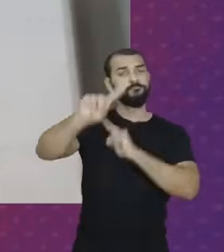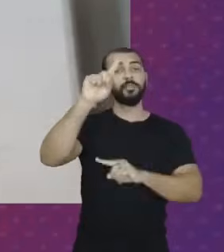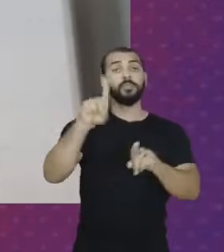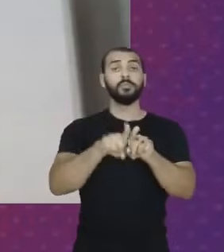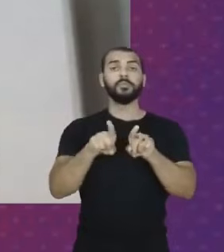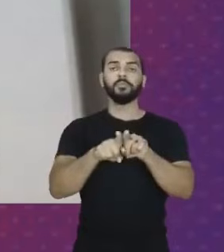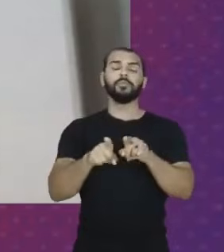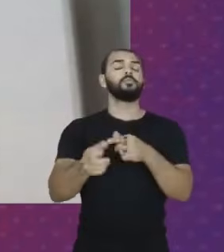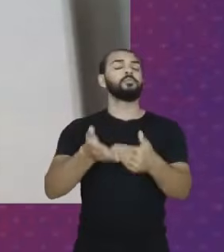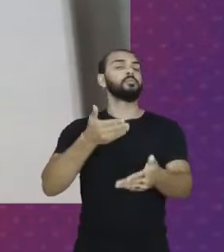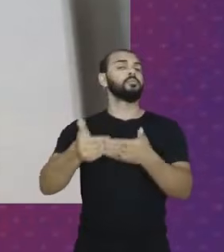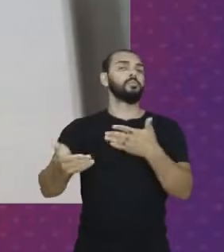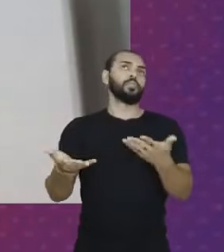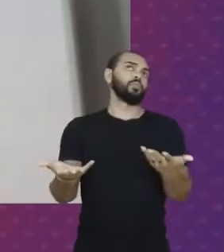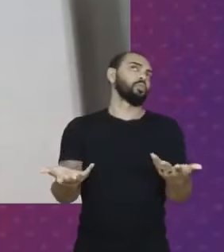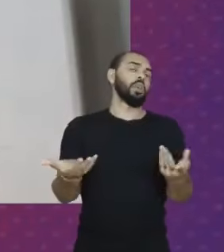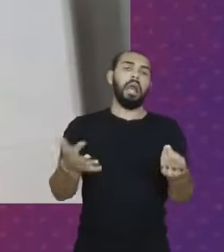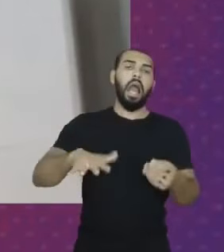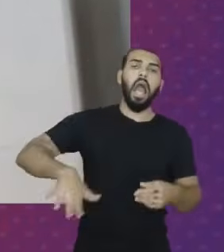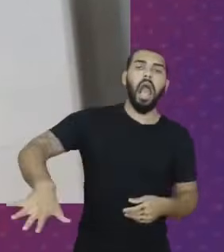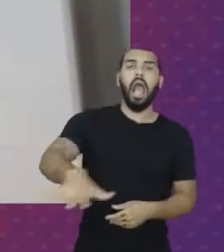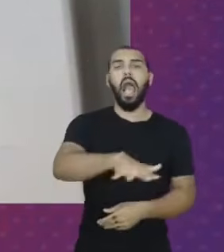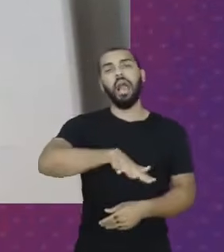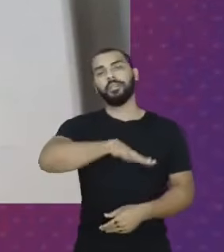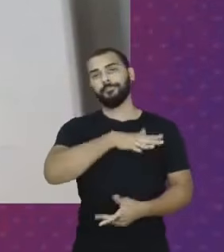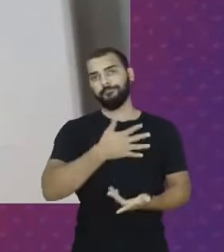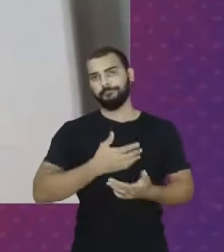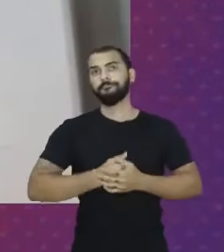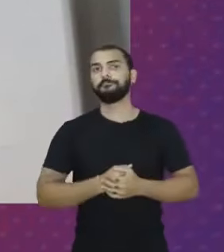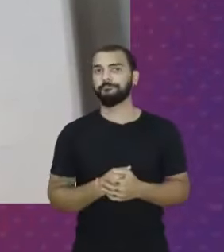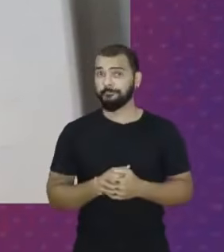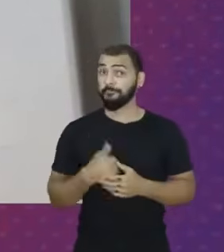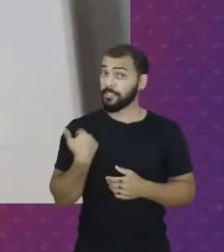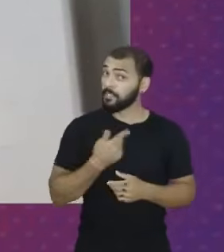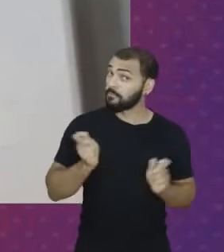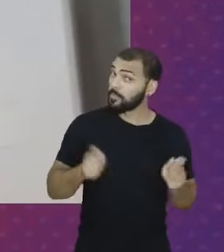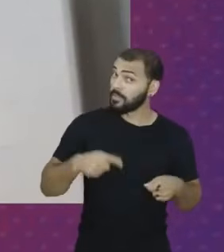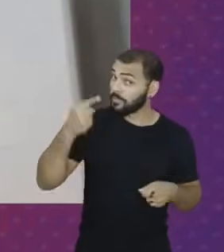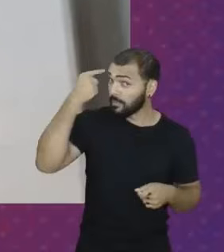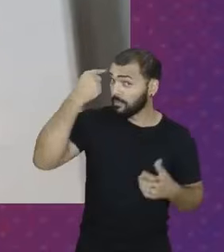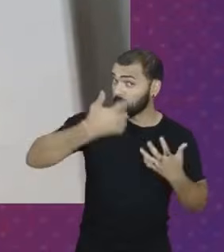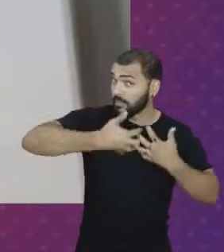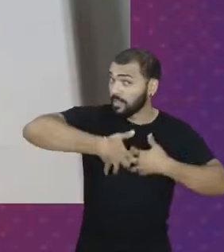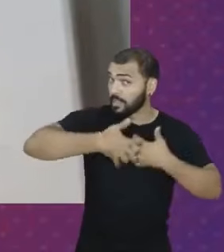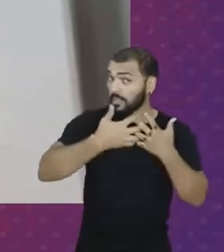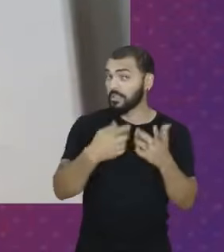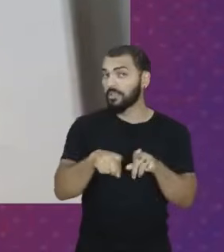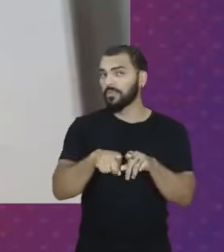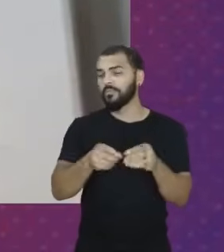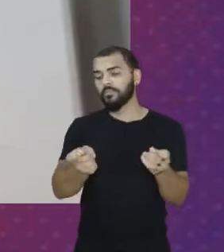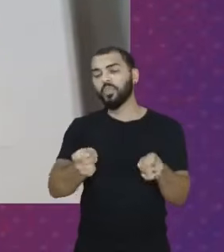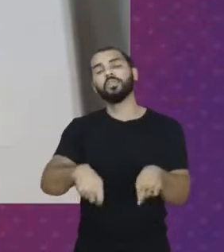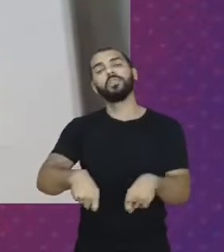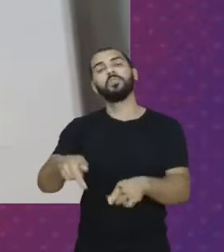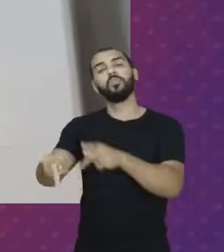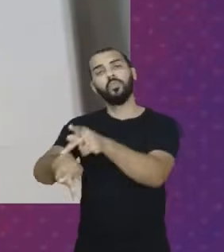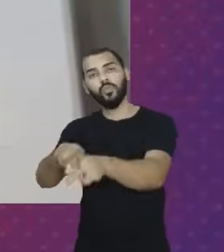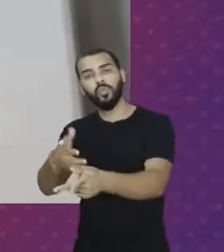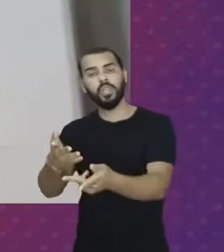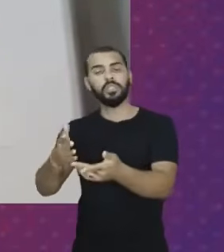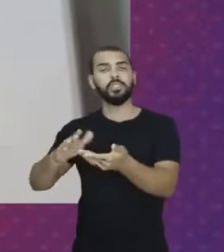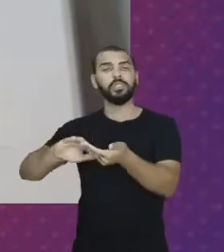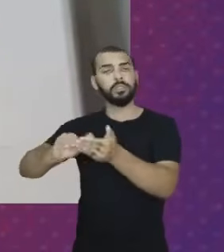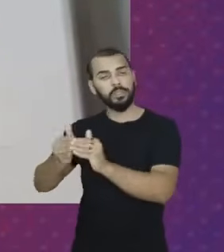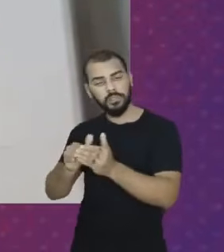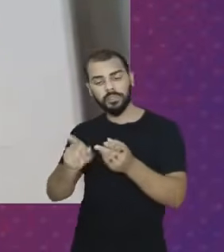qualquer em qualquer área, né, que nós possamos pensar e que envolva a população negra, a população periférica, a